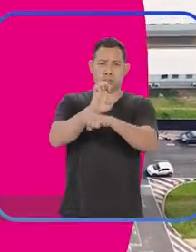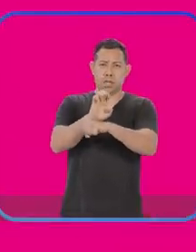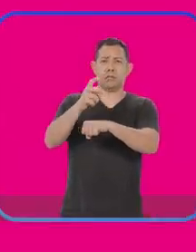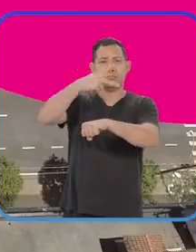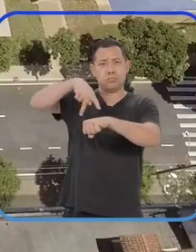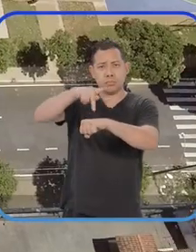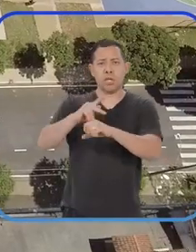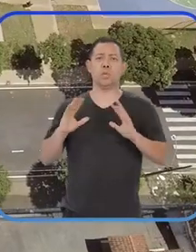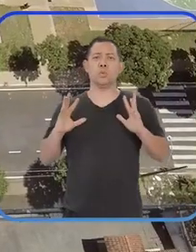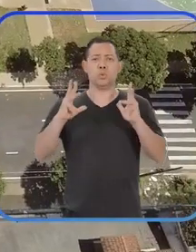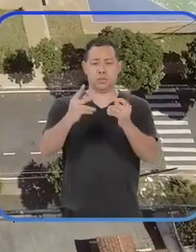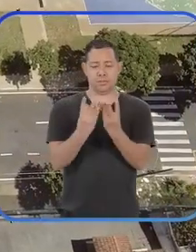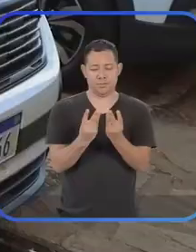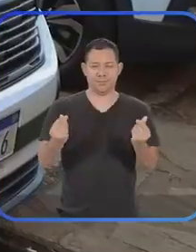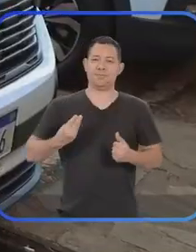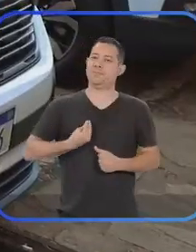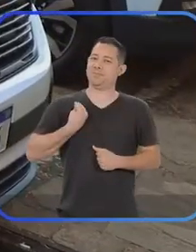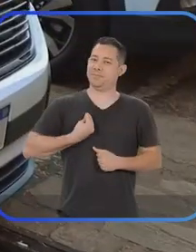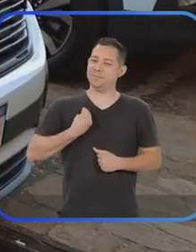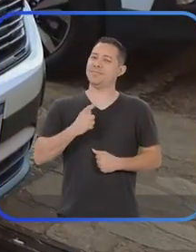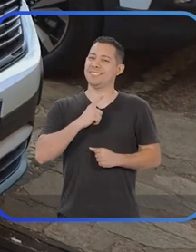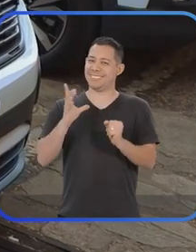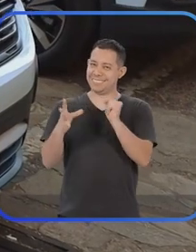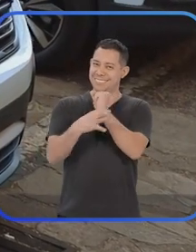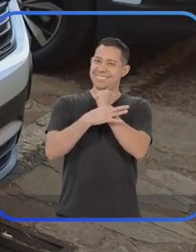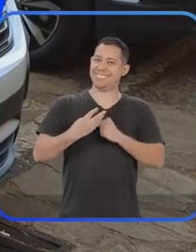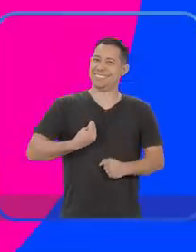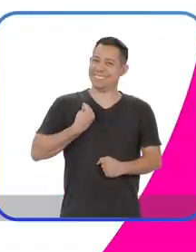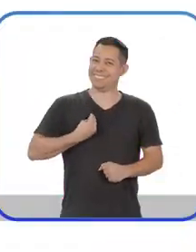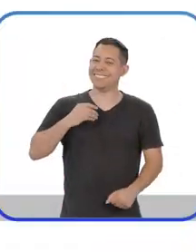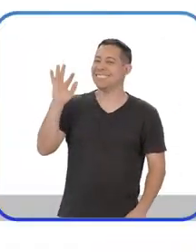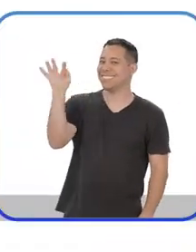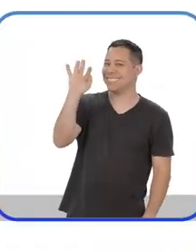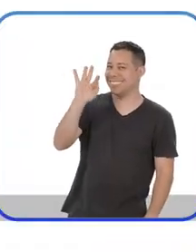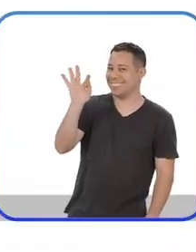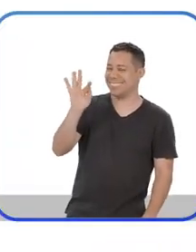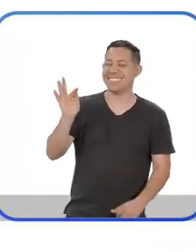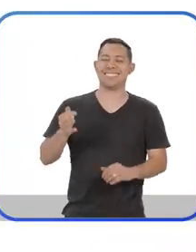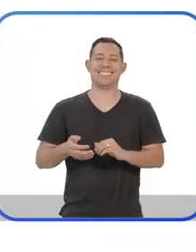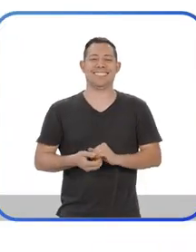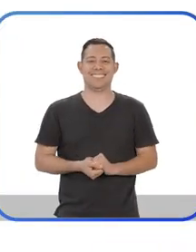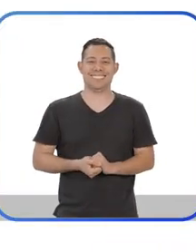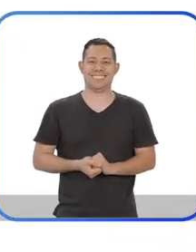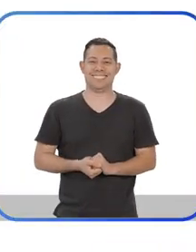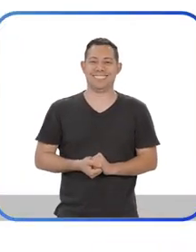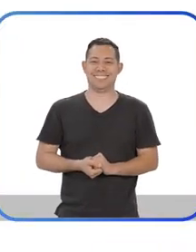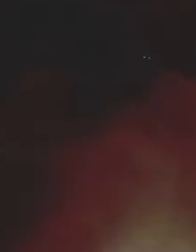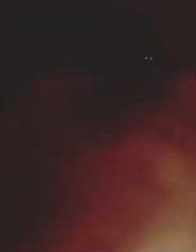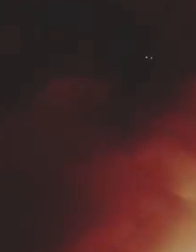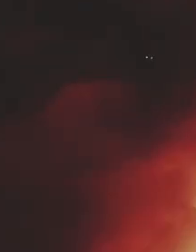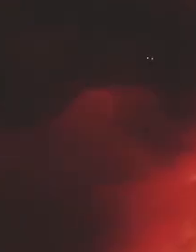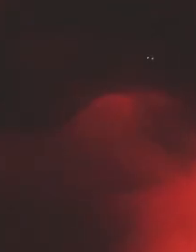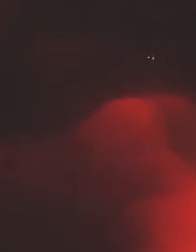país. Tem qualidade de vida e é mais segura para se viver. Essa é a nossa Franca.